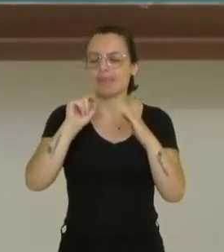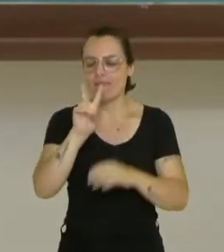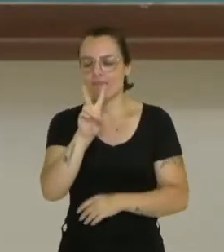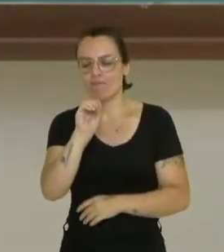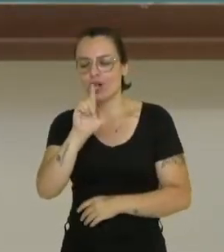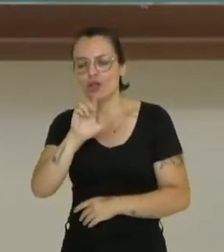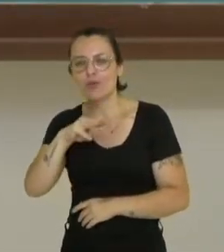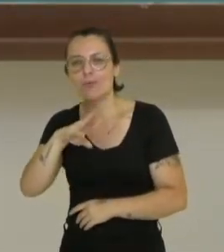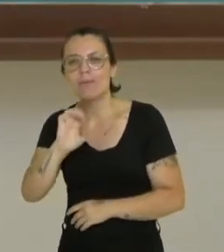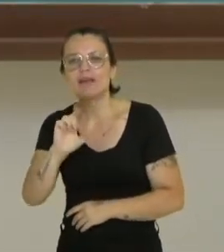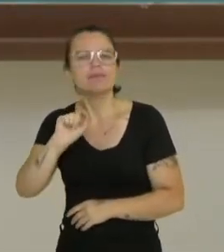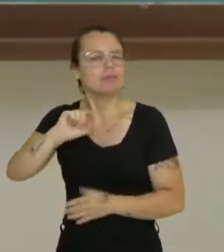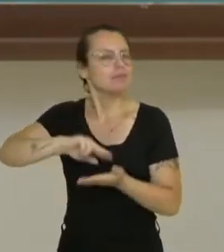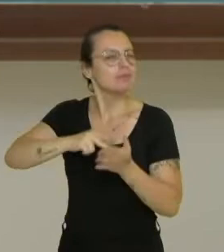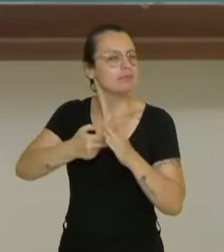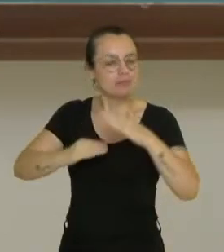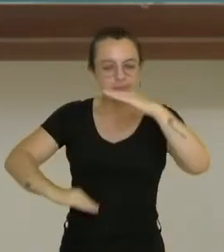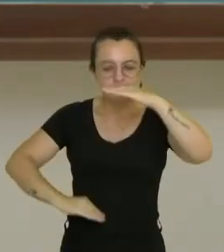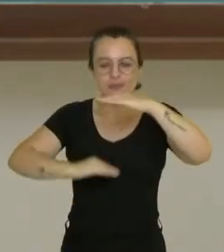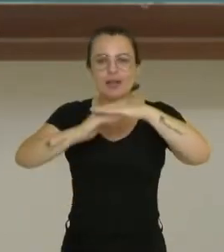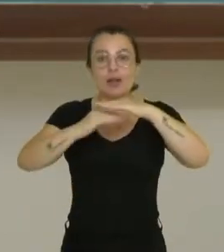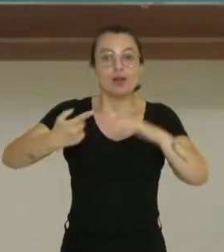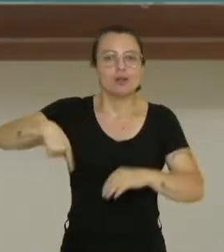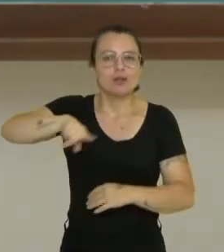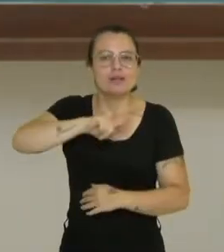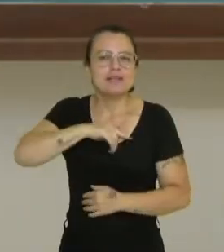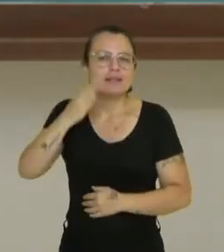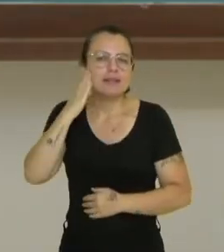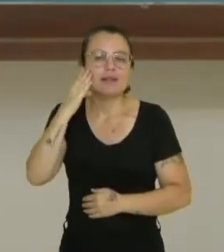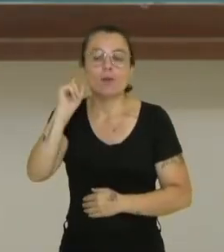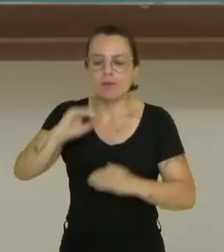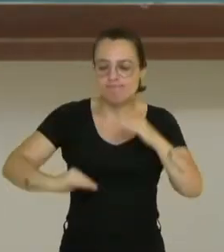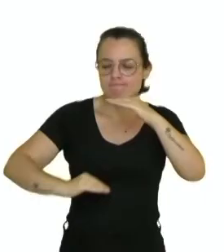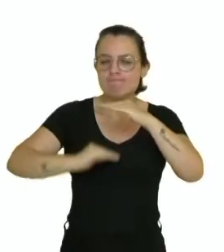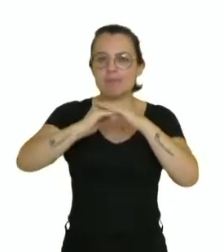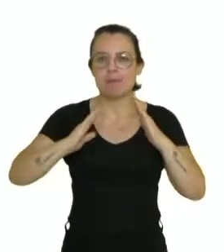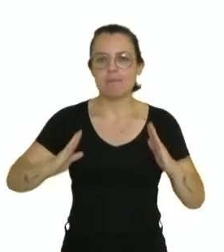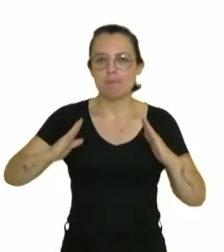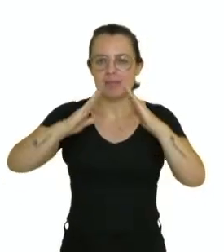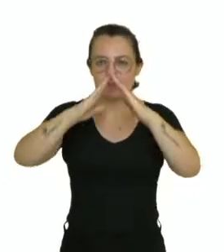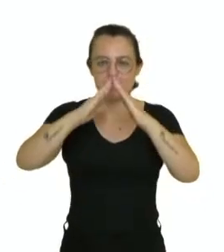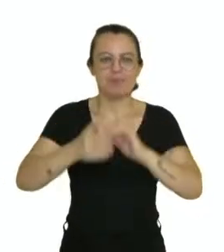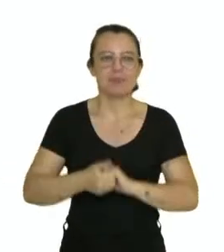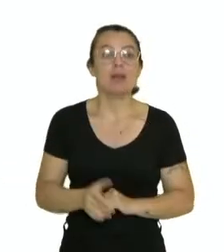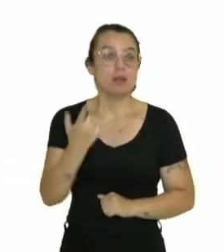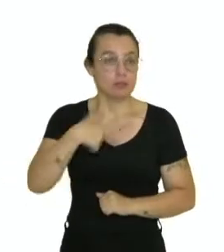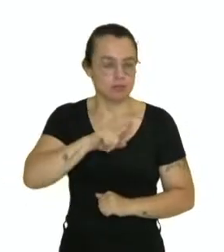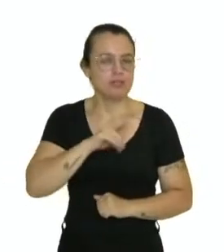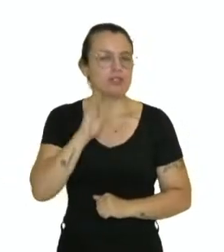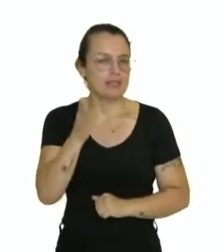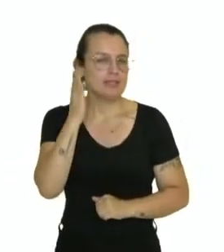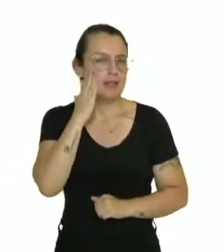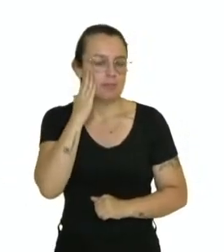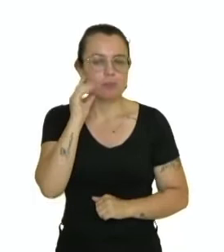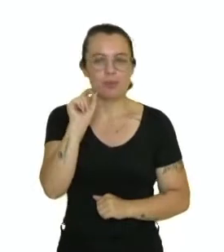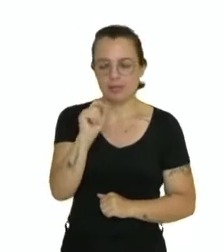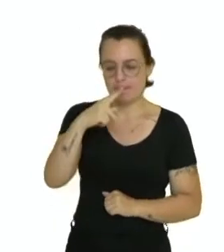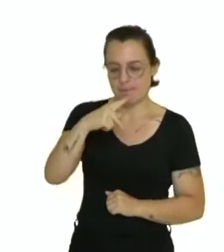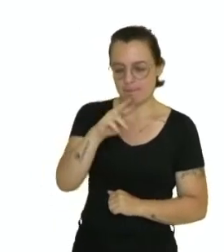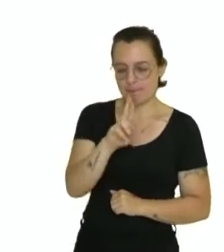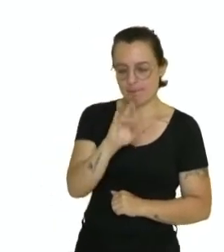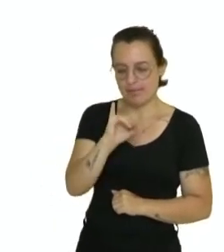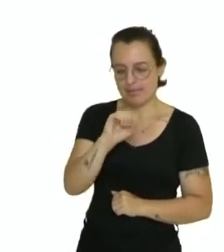Vamos entender um pouquinho a respeito de como é o volume de uma pirâmide. Então vamos lá. Já sabemos que o volume de um prisma é